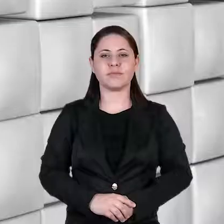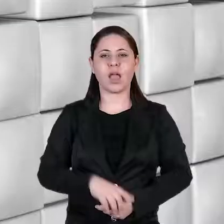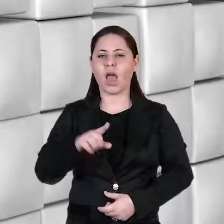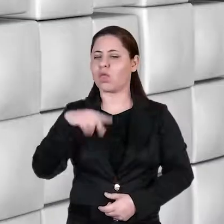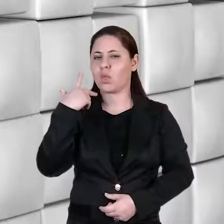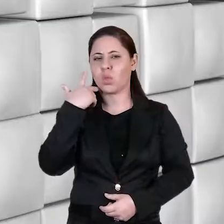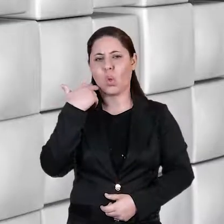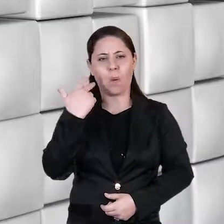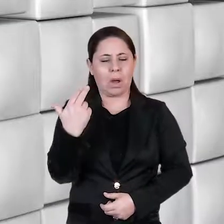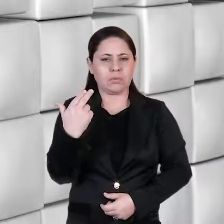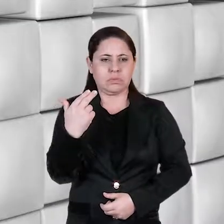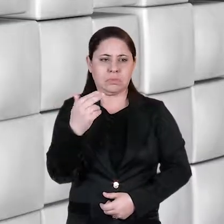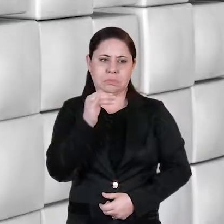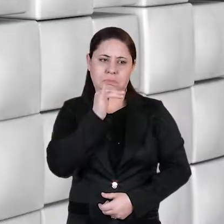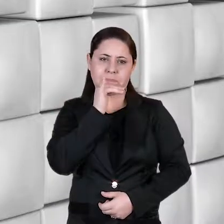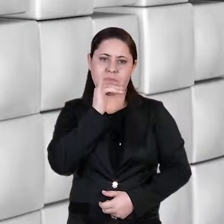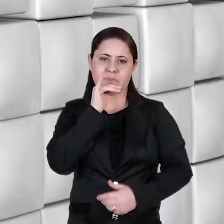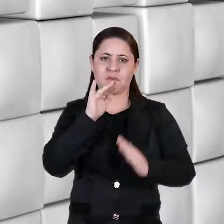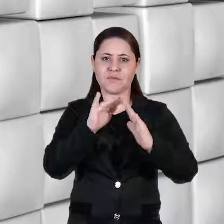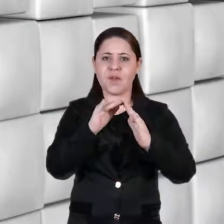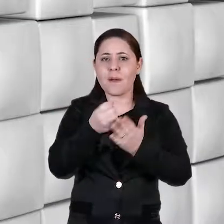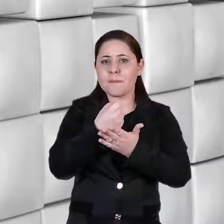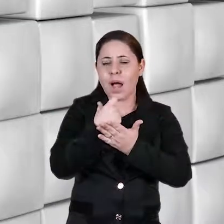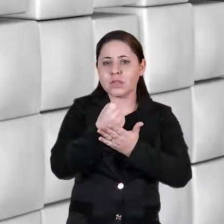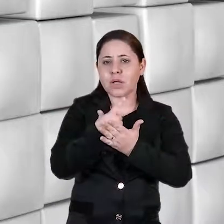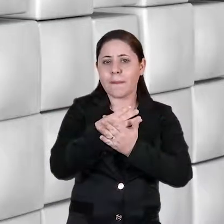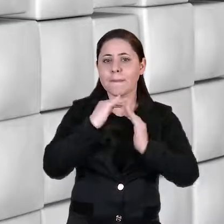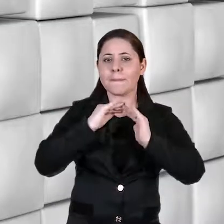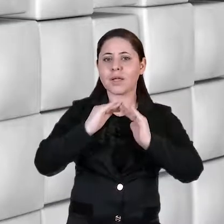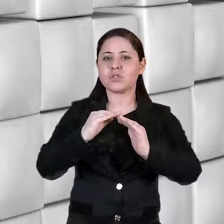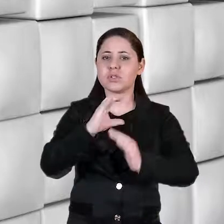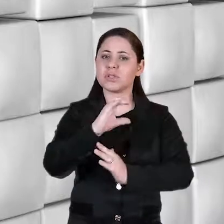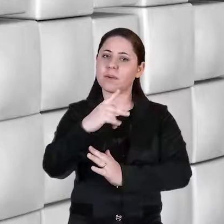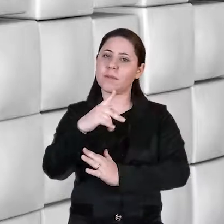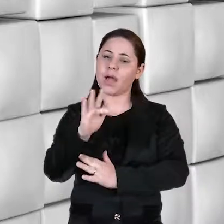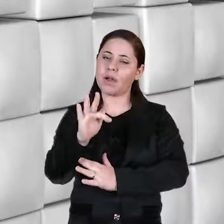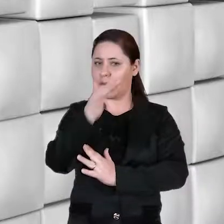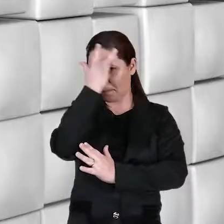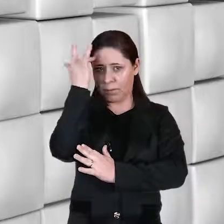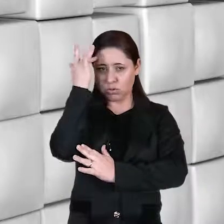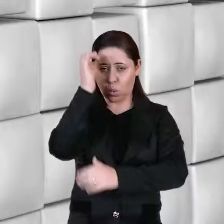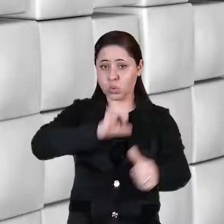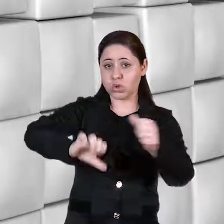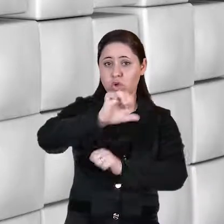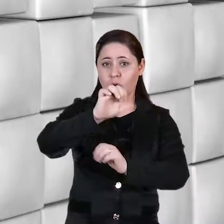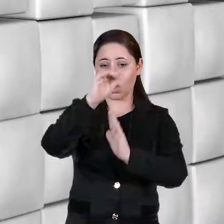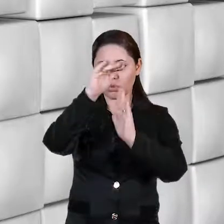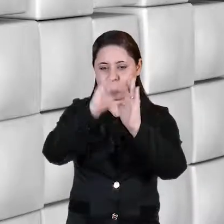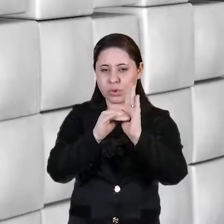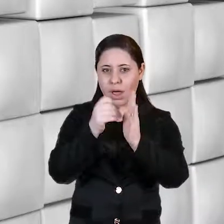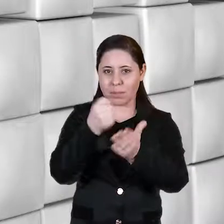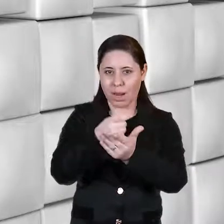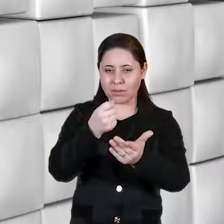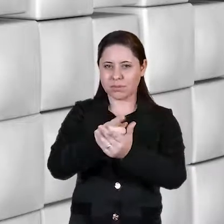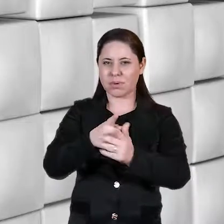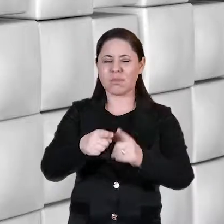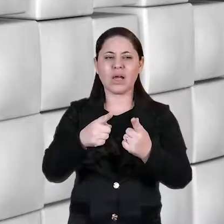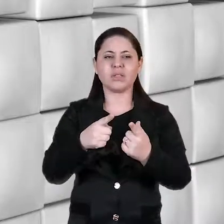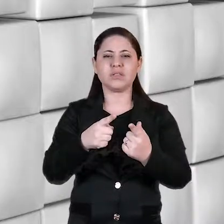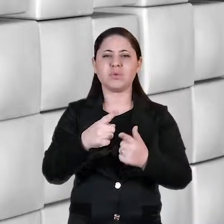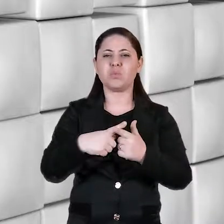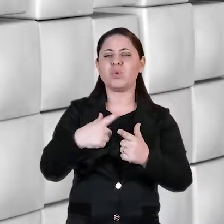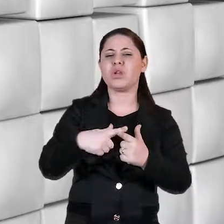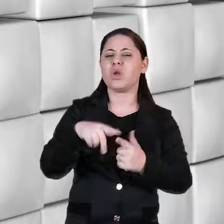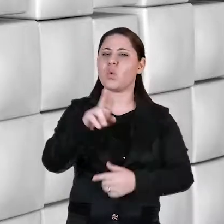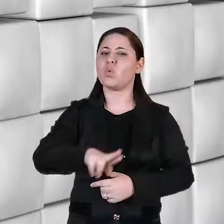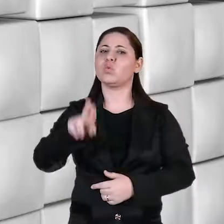douradenses. É bastante comum, por exemplo, farmácias pedirem o CPF do consumidor em troca de descontos.